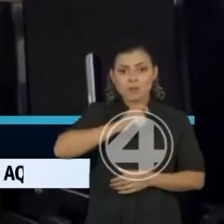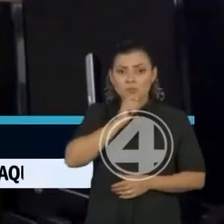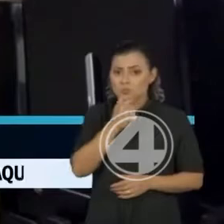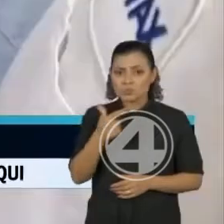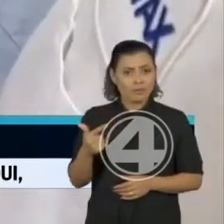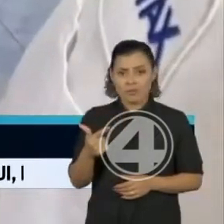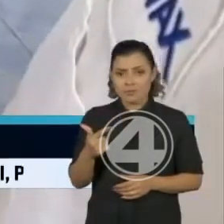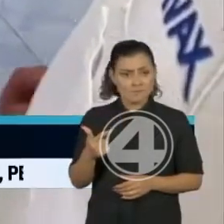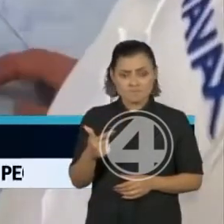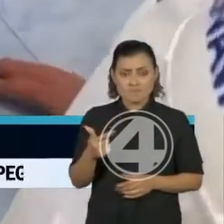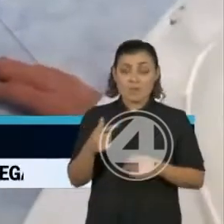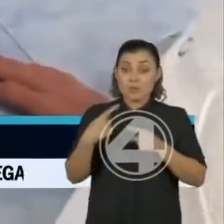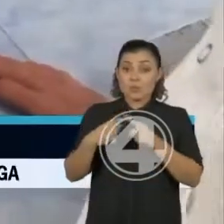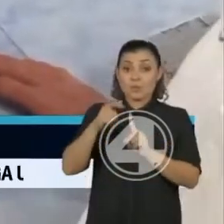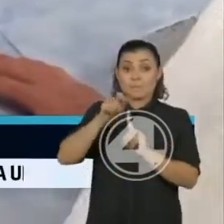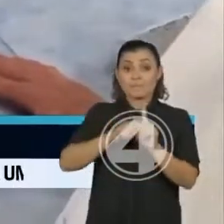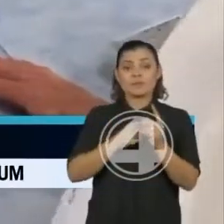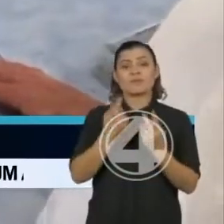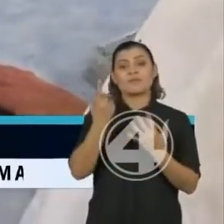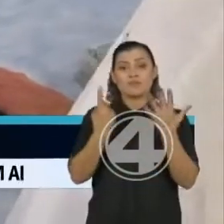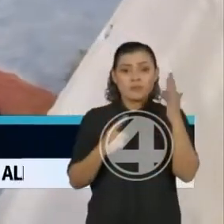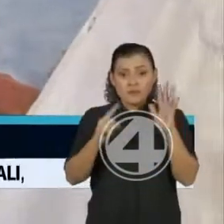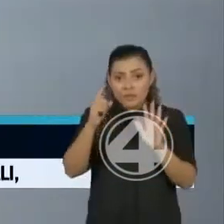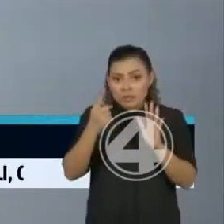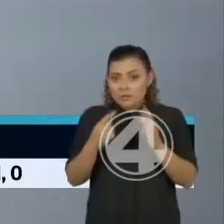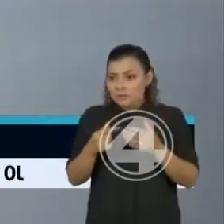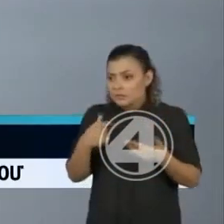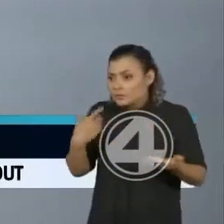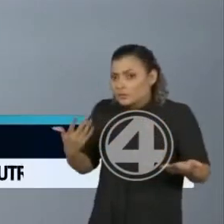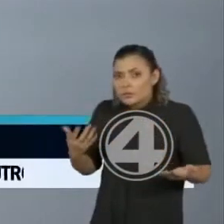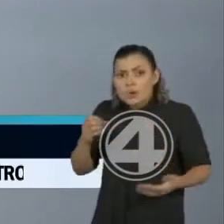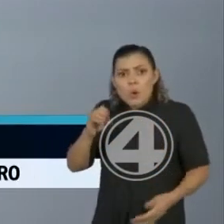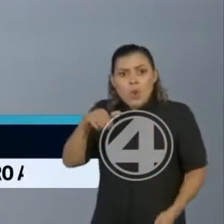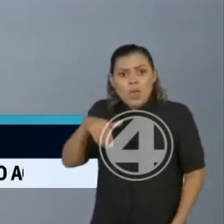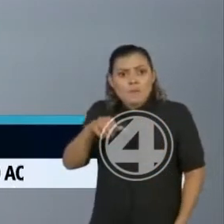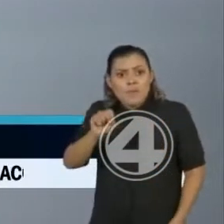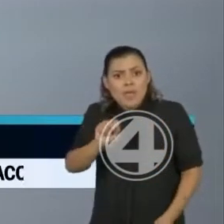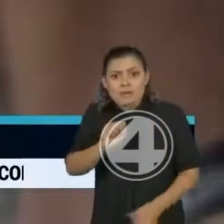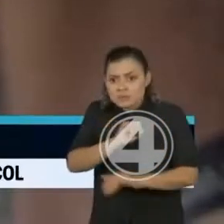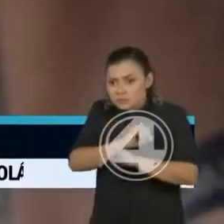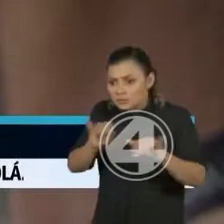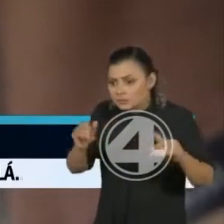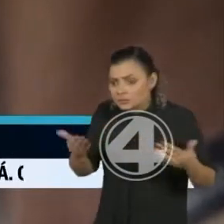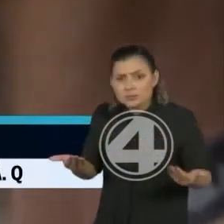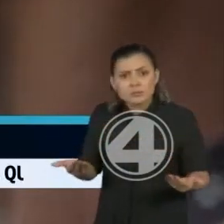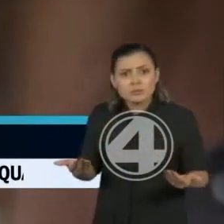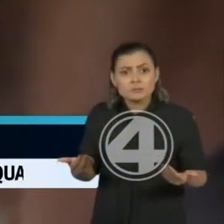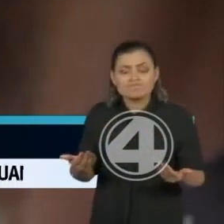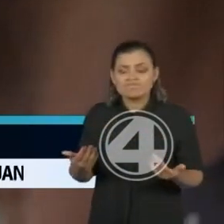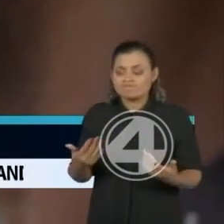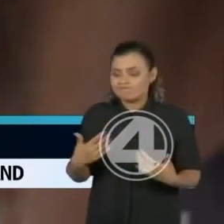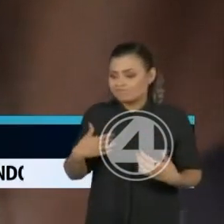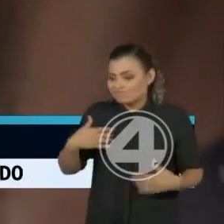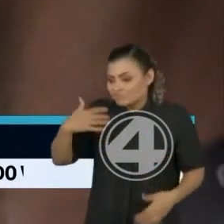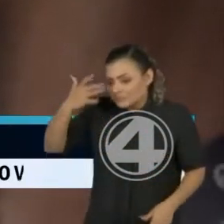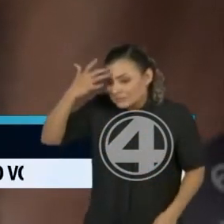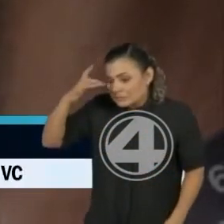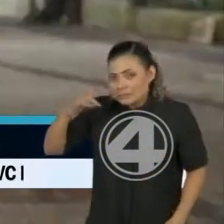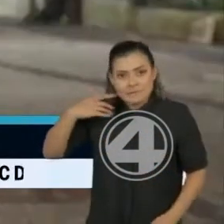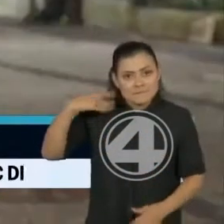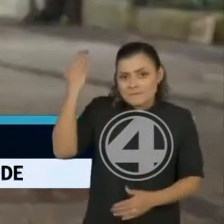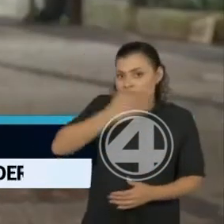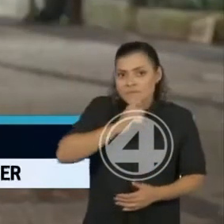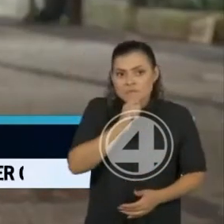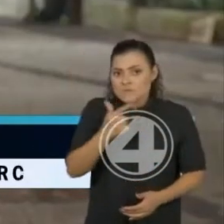entre os cientistas em fevereiro quando questionada a organização mundial da saúde resistiu a endossar a